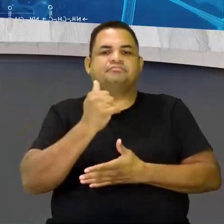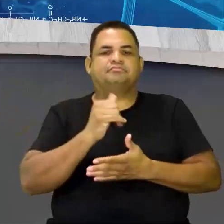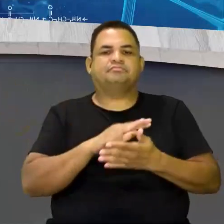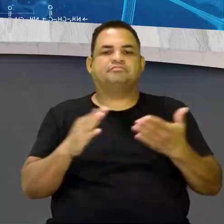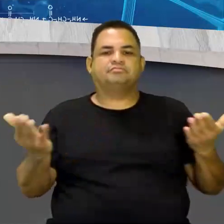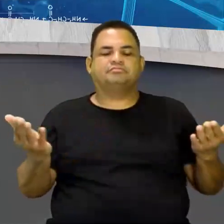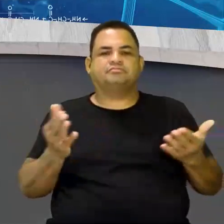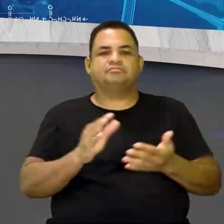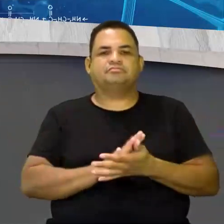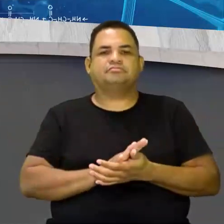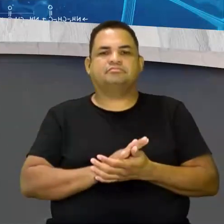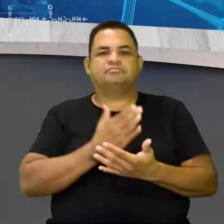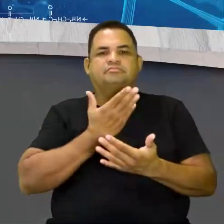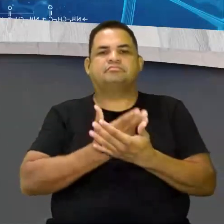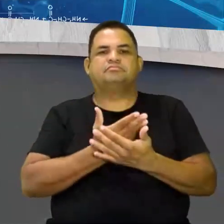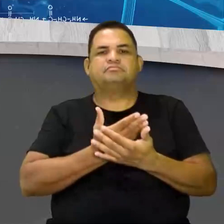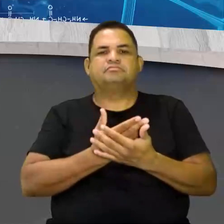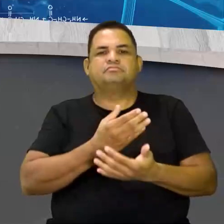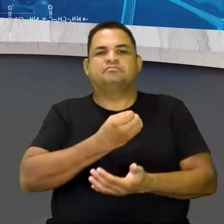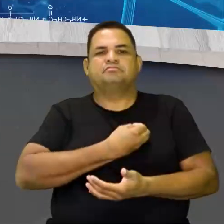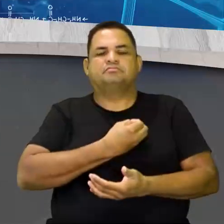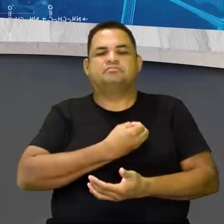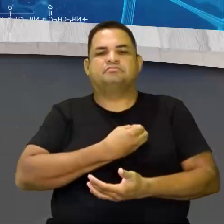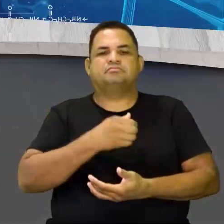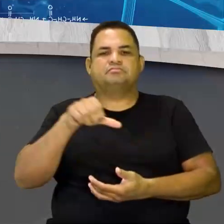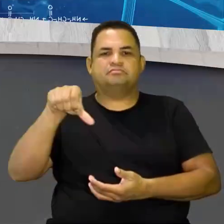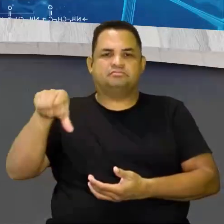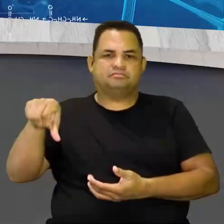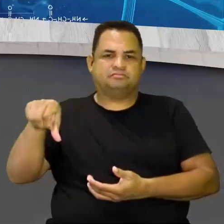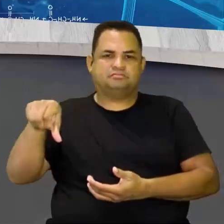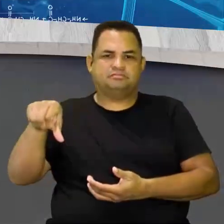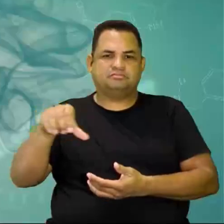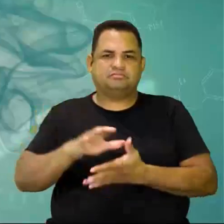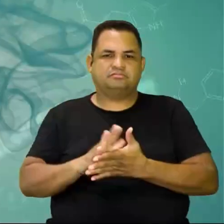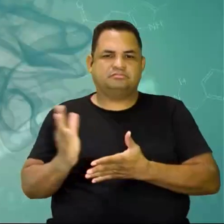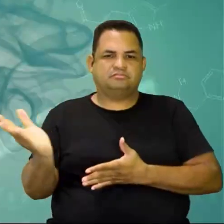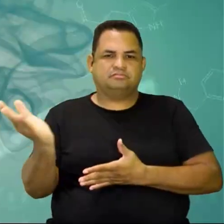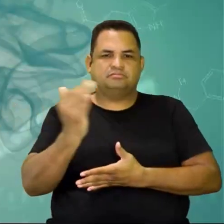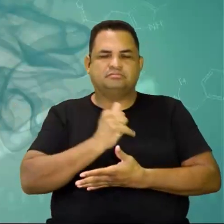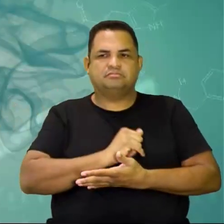agora para a nossa aula de número 9. Vamos lá, então?